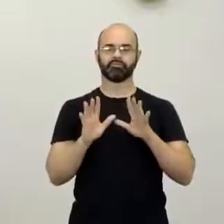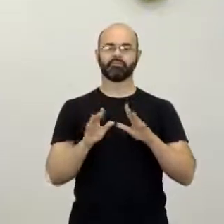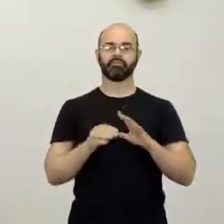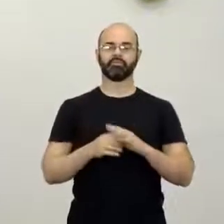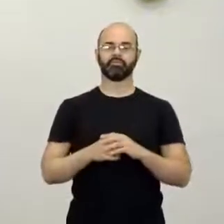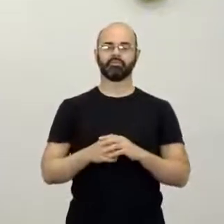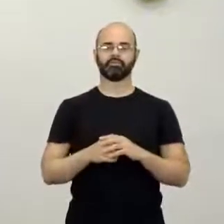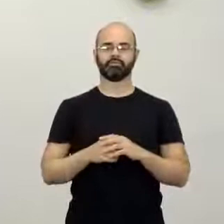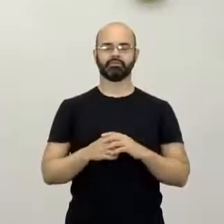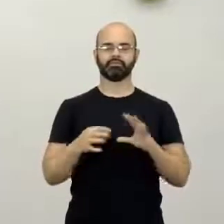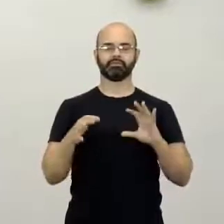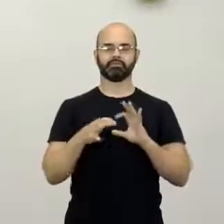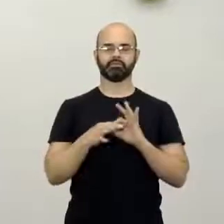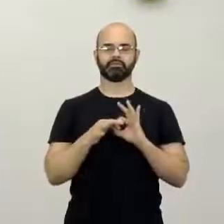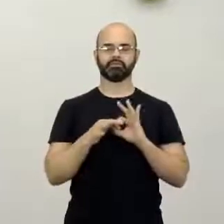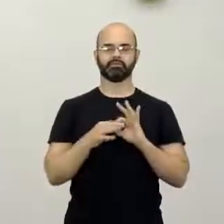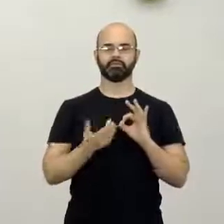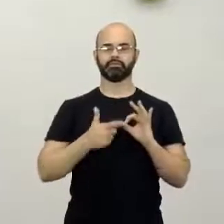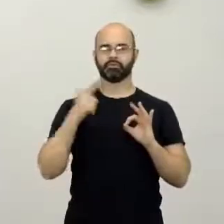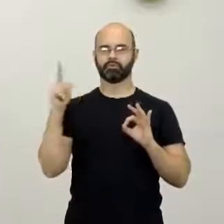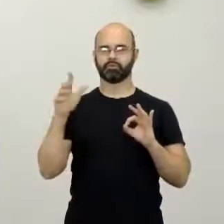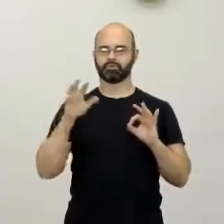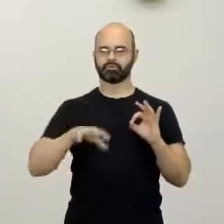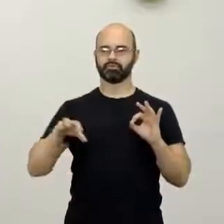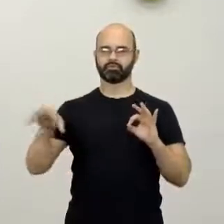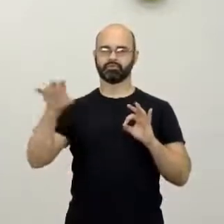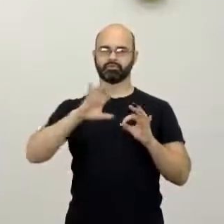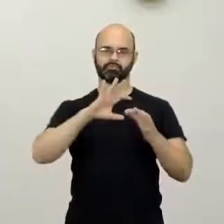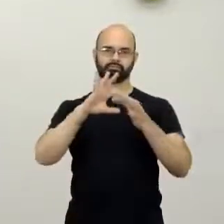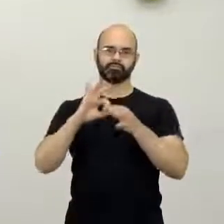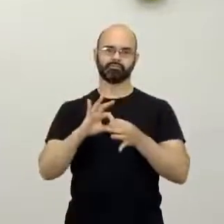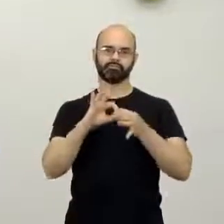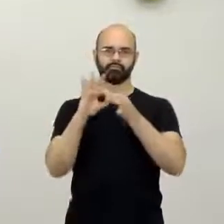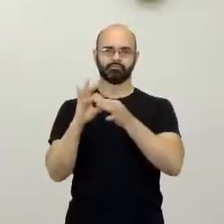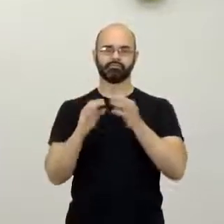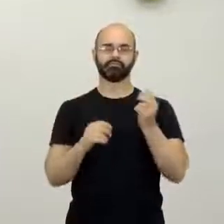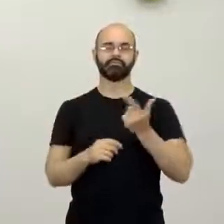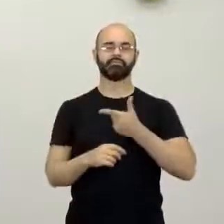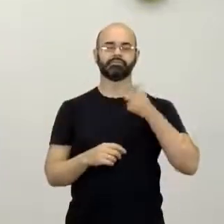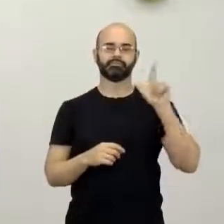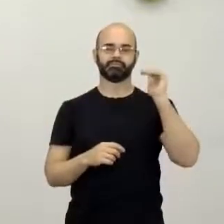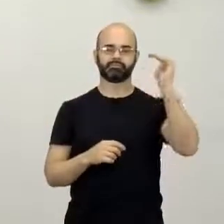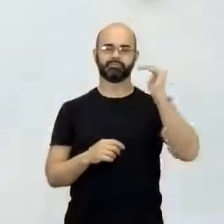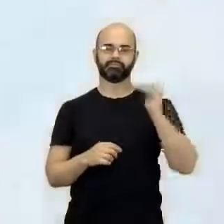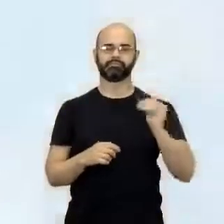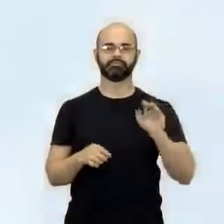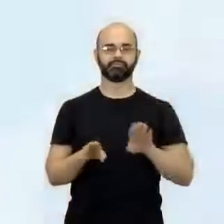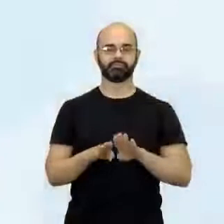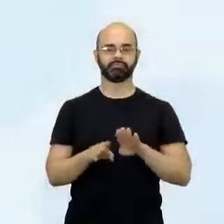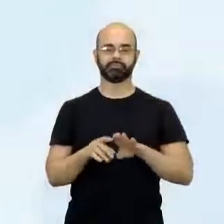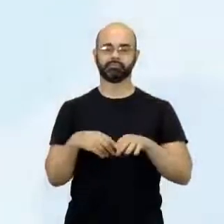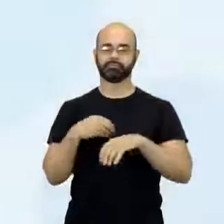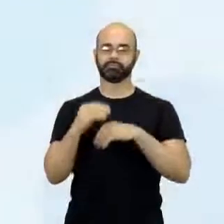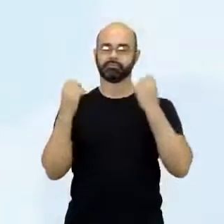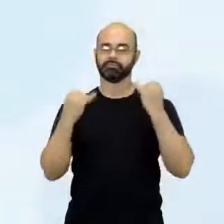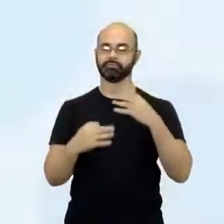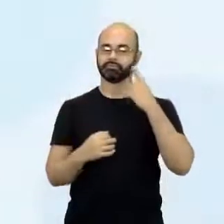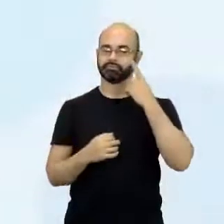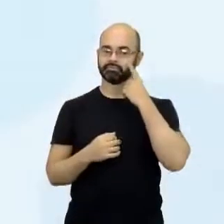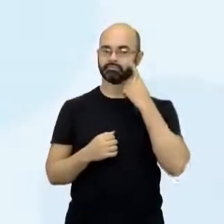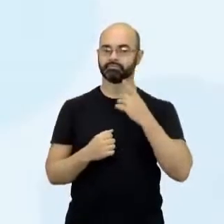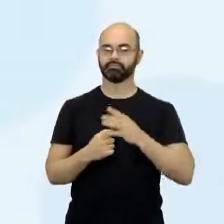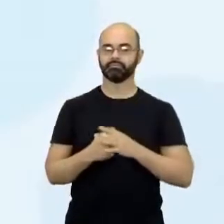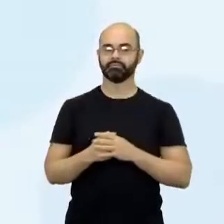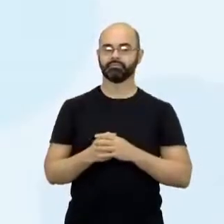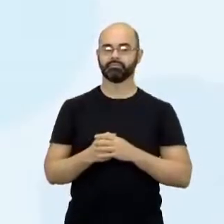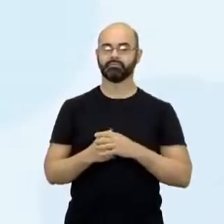relações aí para regiões integradas, tá certo? Na próxima, que também é interessante retratar, é a